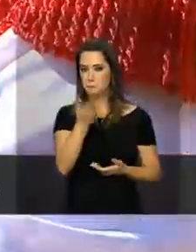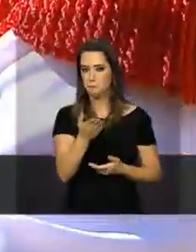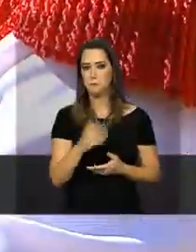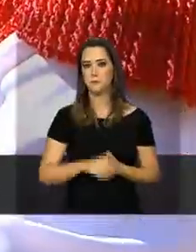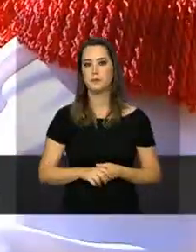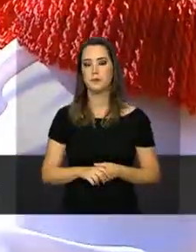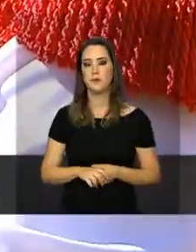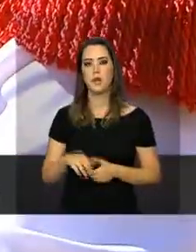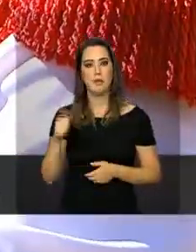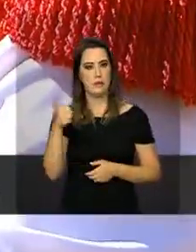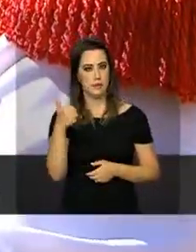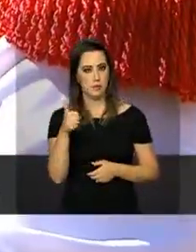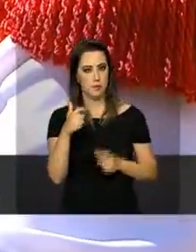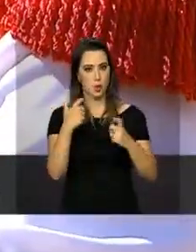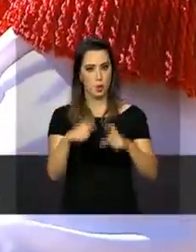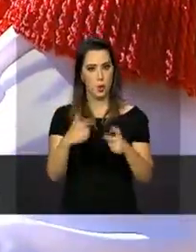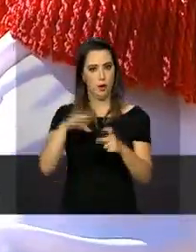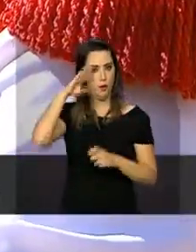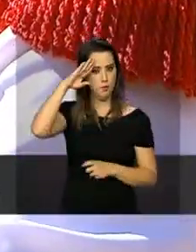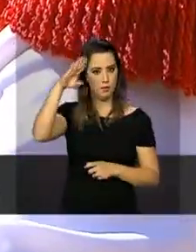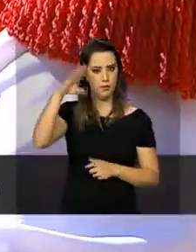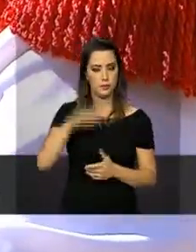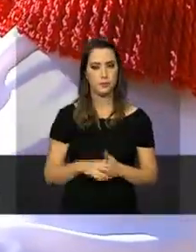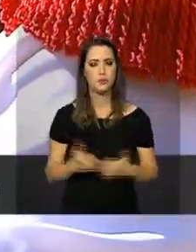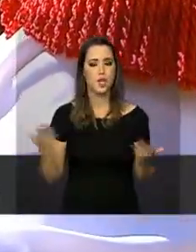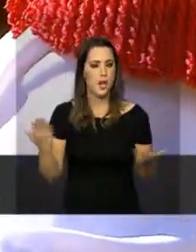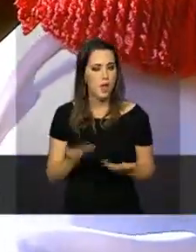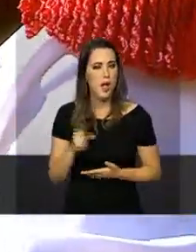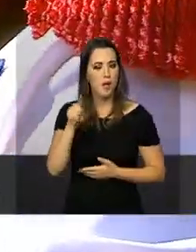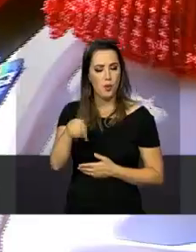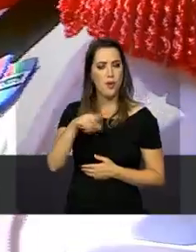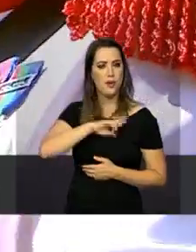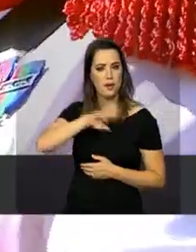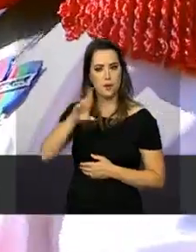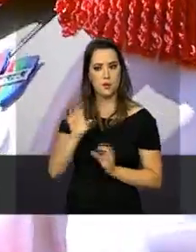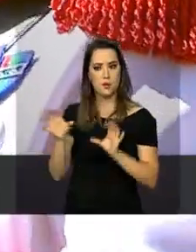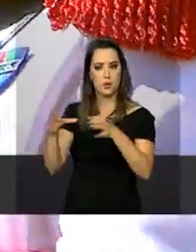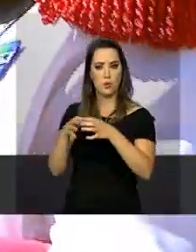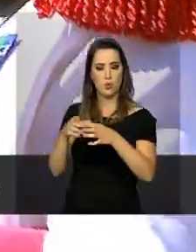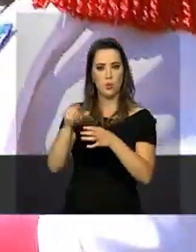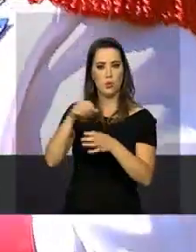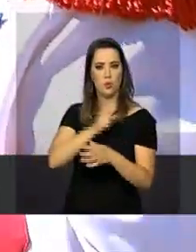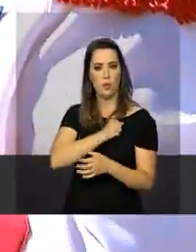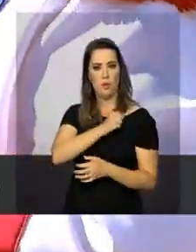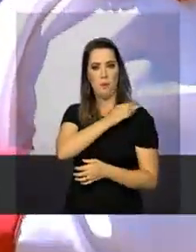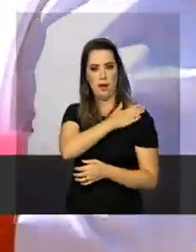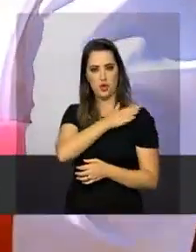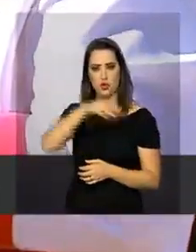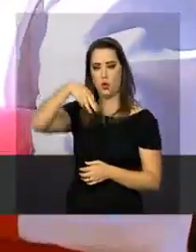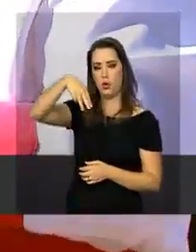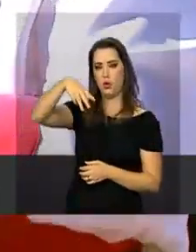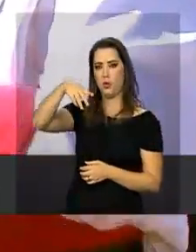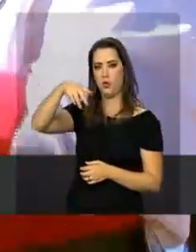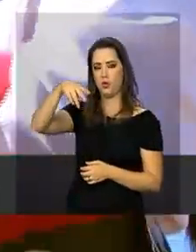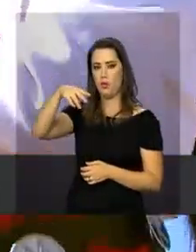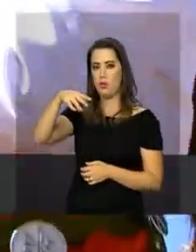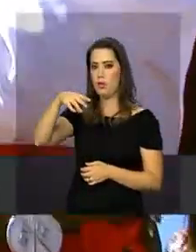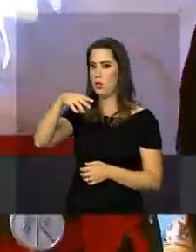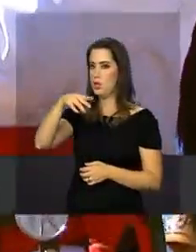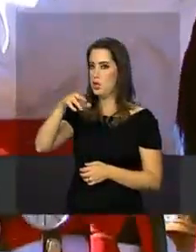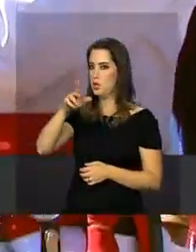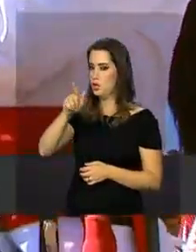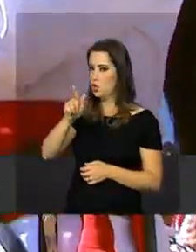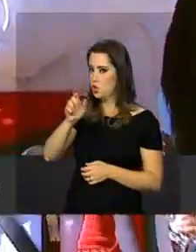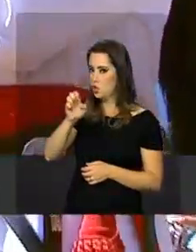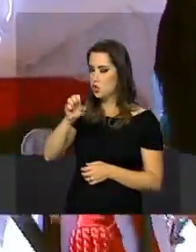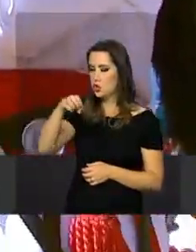Militar. E especificamente a parte militar desse desfile, então, é responsabilidade do Major Denison. Isso, do General Denison.